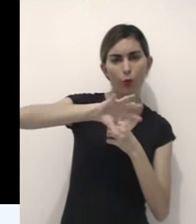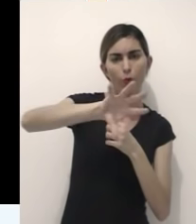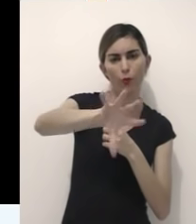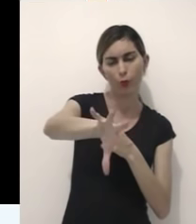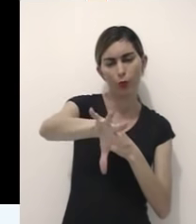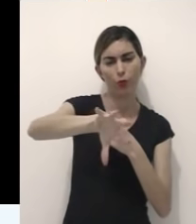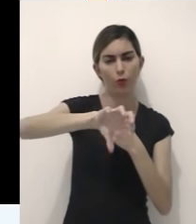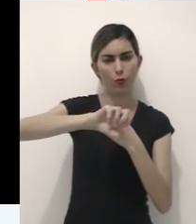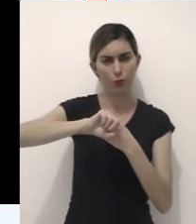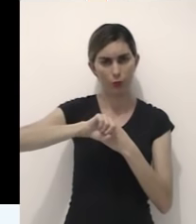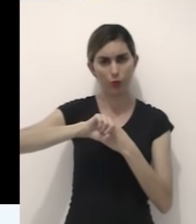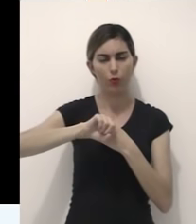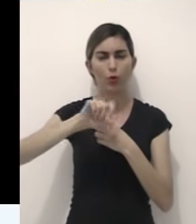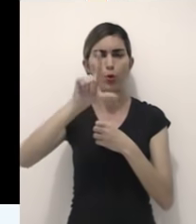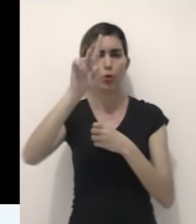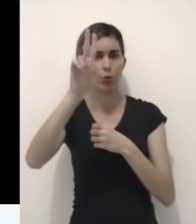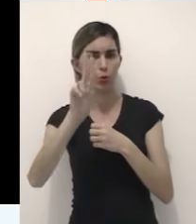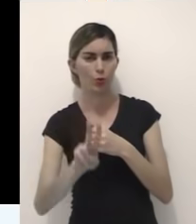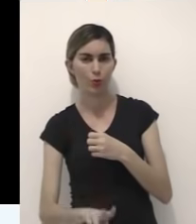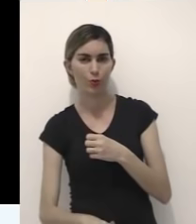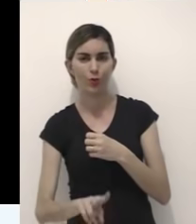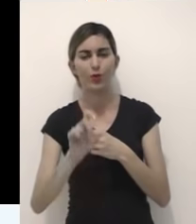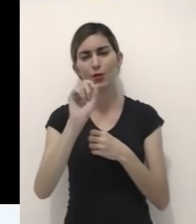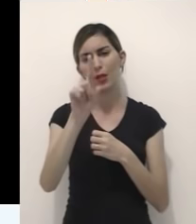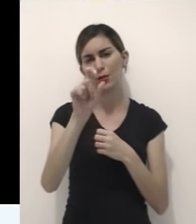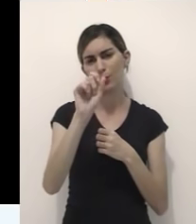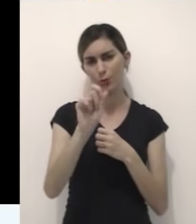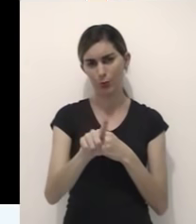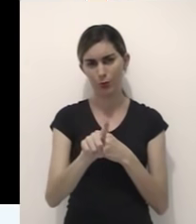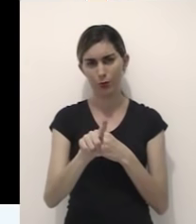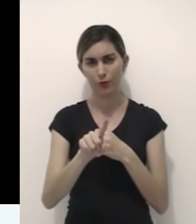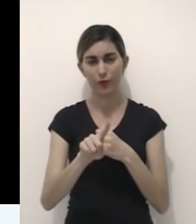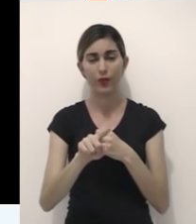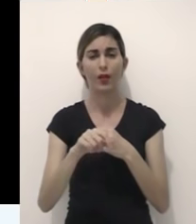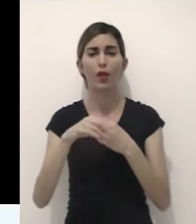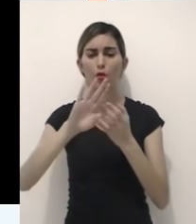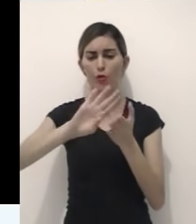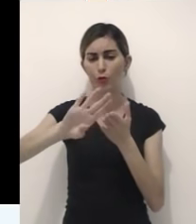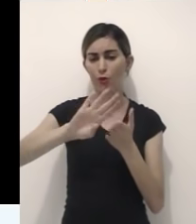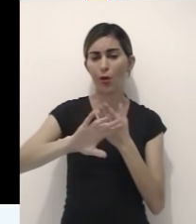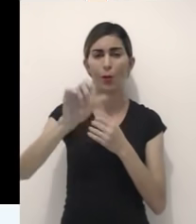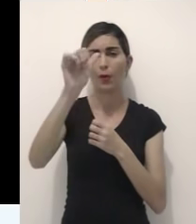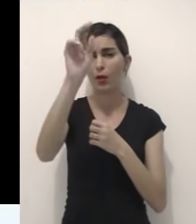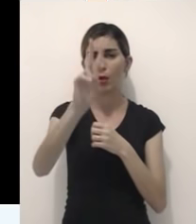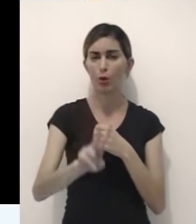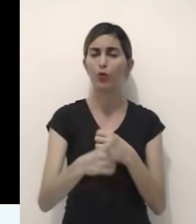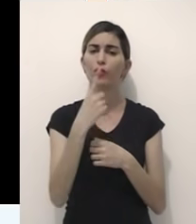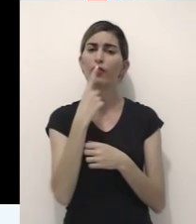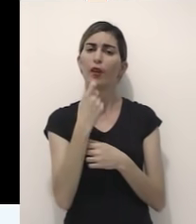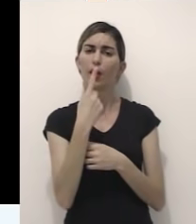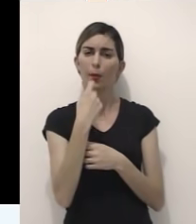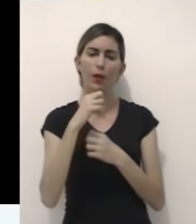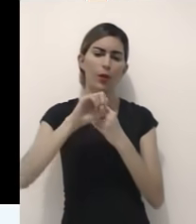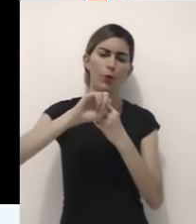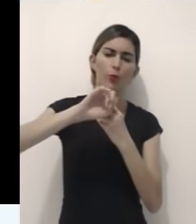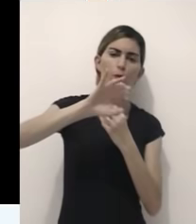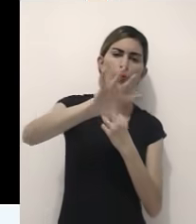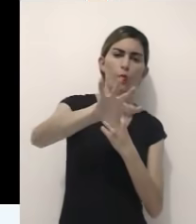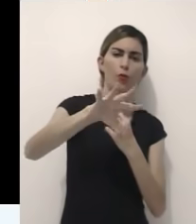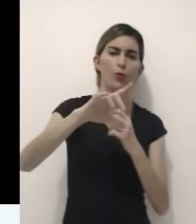Terra, que filtra a maior parte da luz azul. A luz restante é de cor